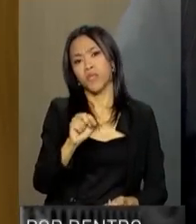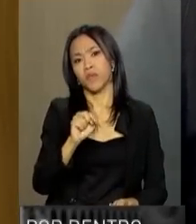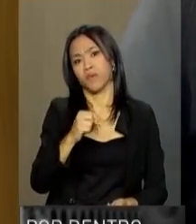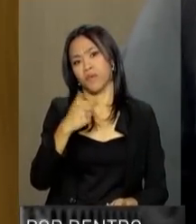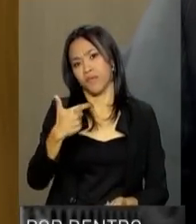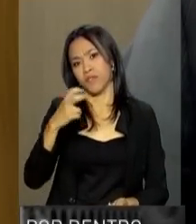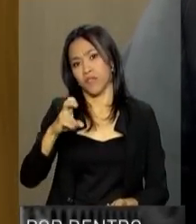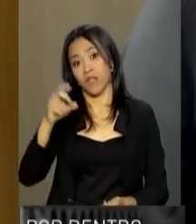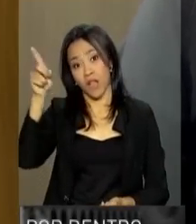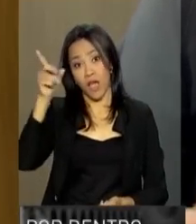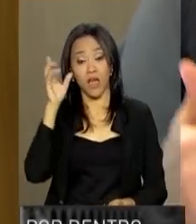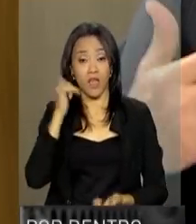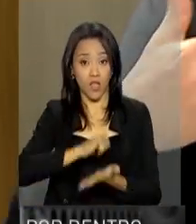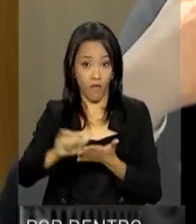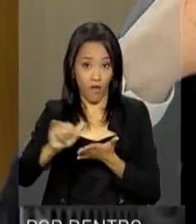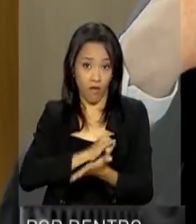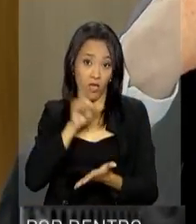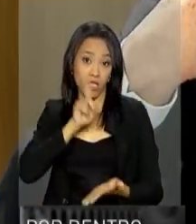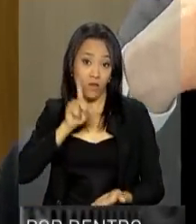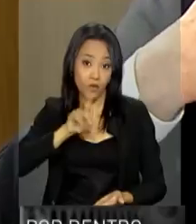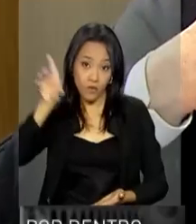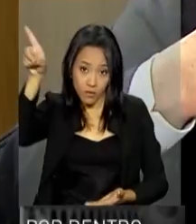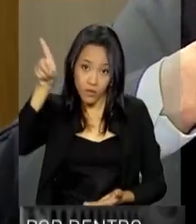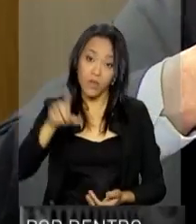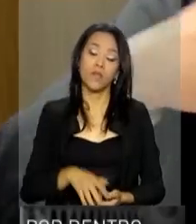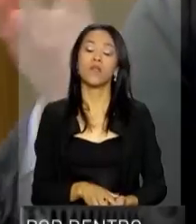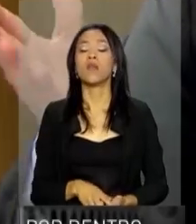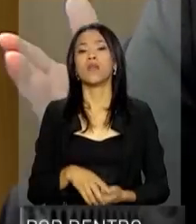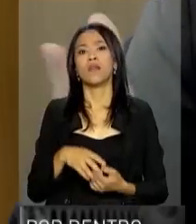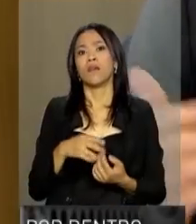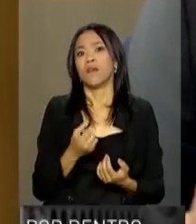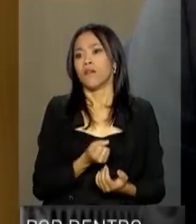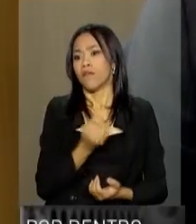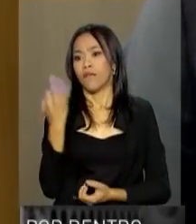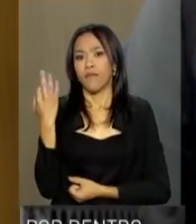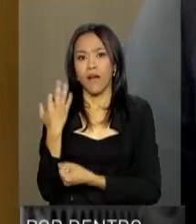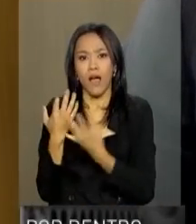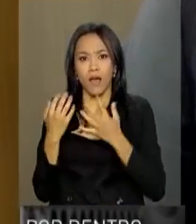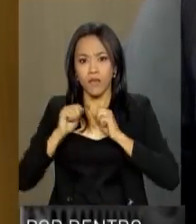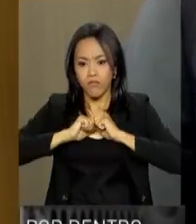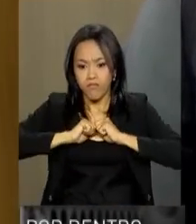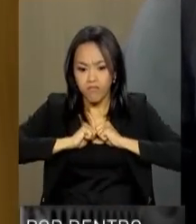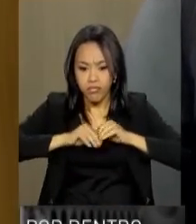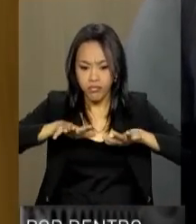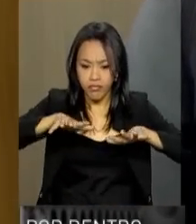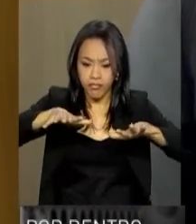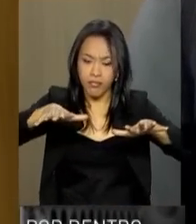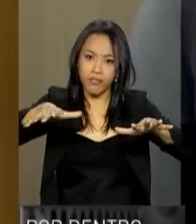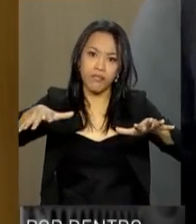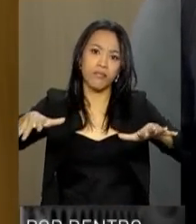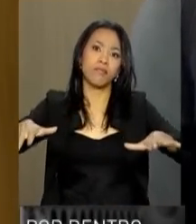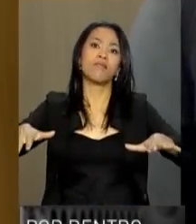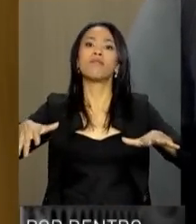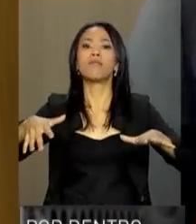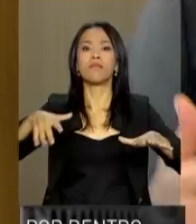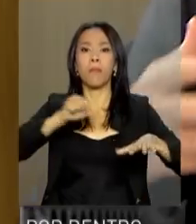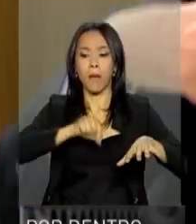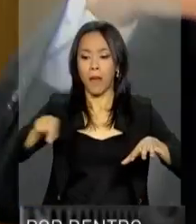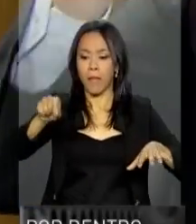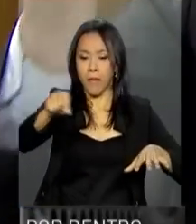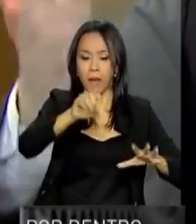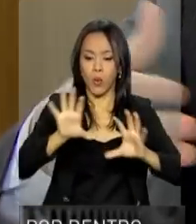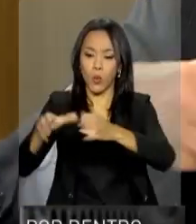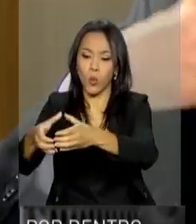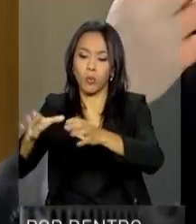1999 mas centenas de cracolândias espalhadas pela ela pelo pela cidade em